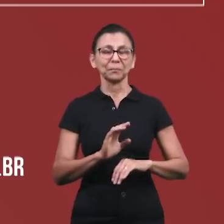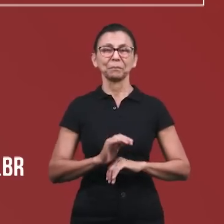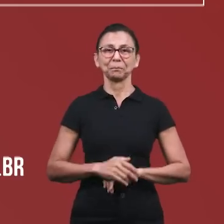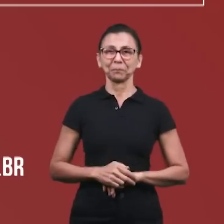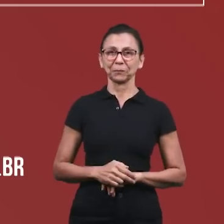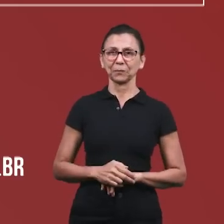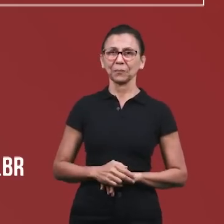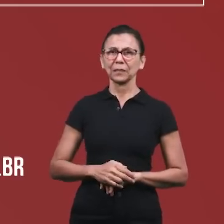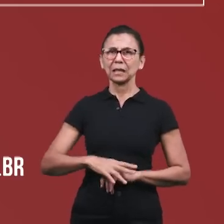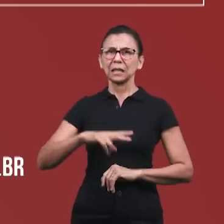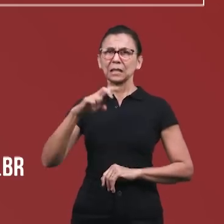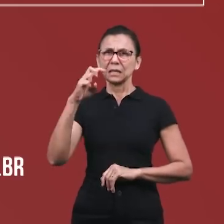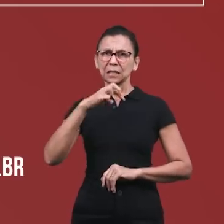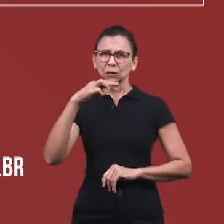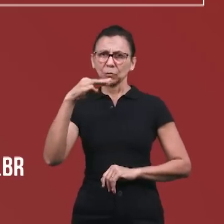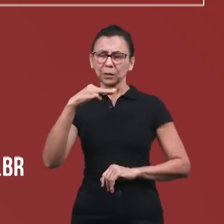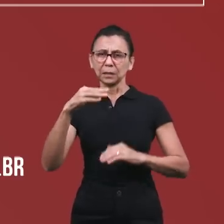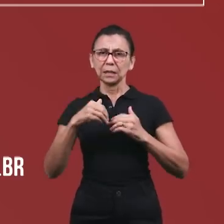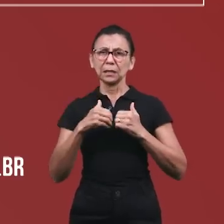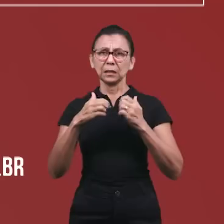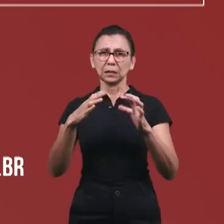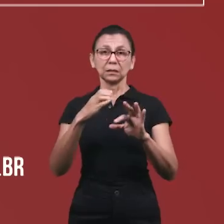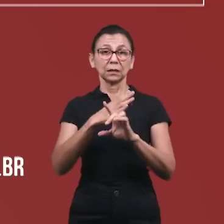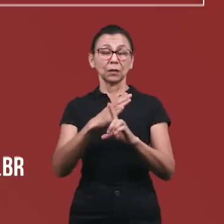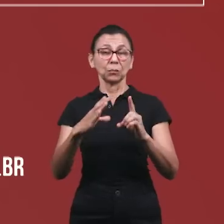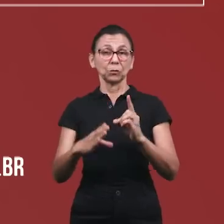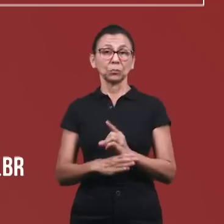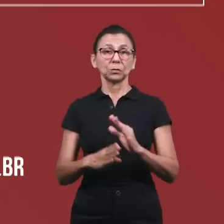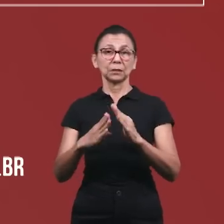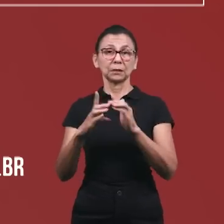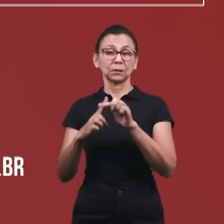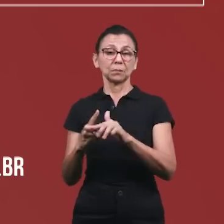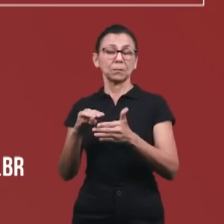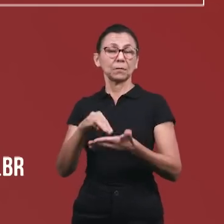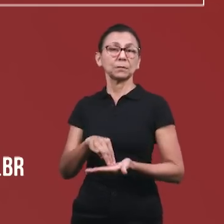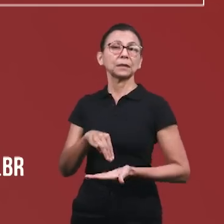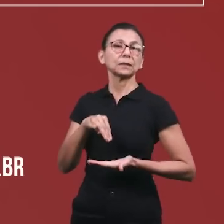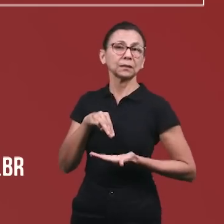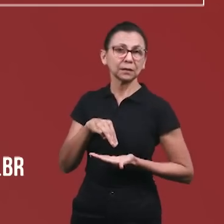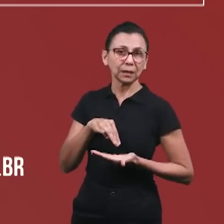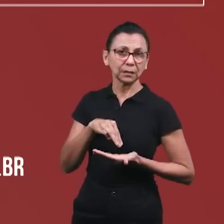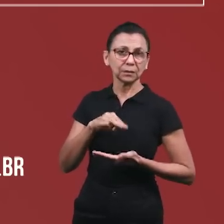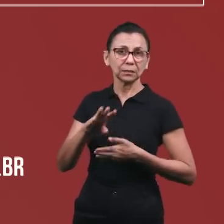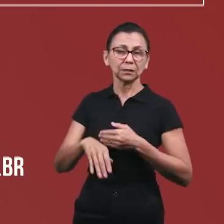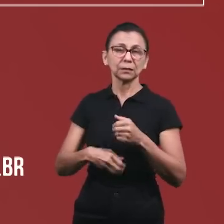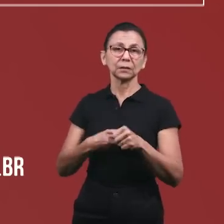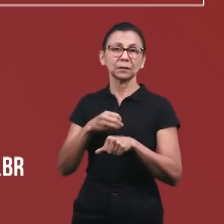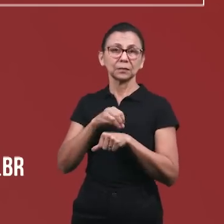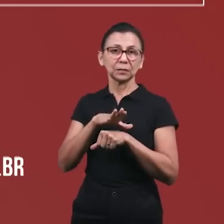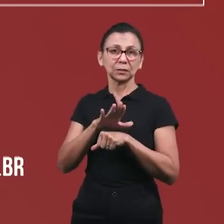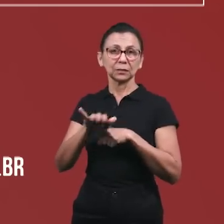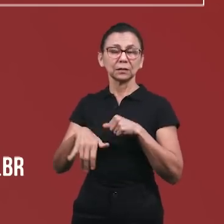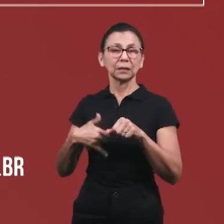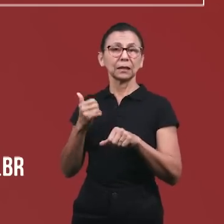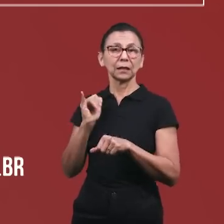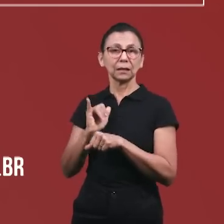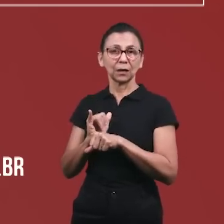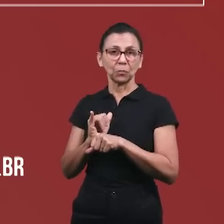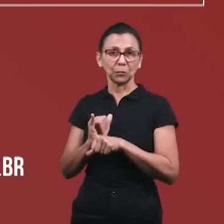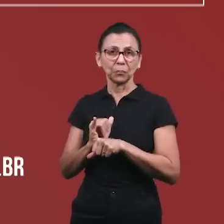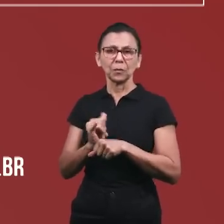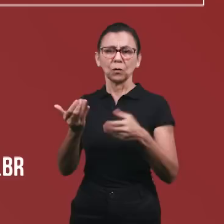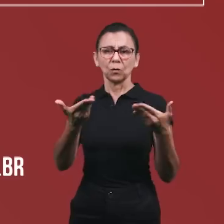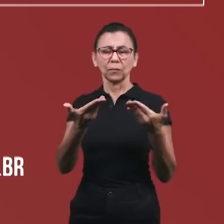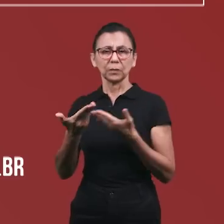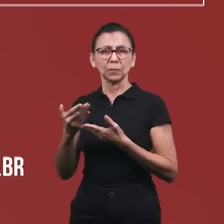A paz do Senhor Jesus. Dentro de 5 minutos, daremos início a um culto da Igreja Cristã Maranata, transmitido